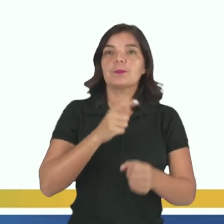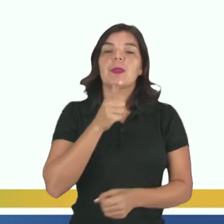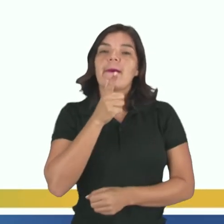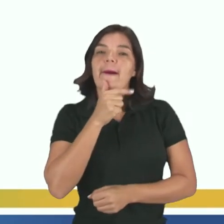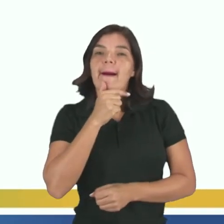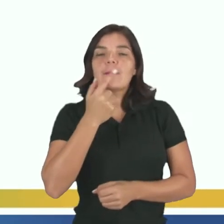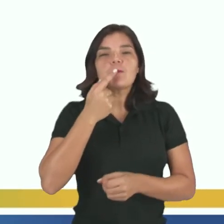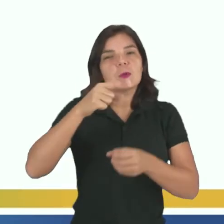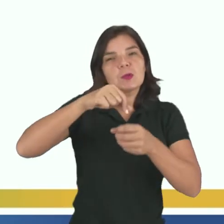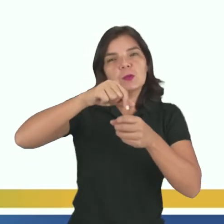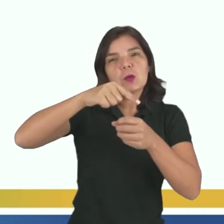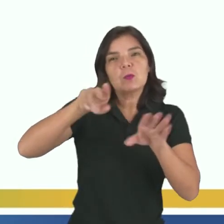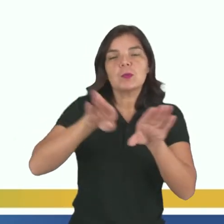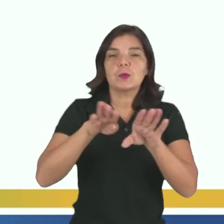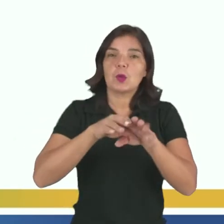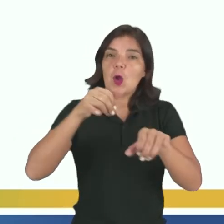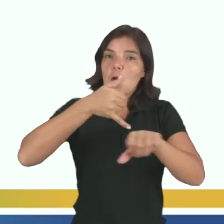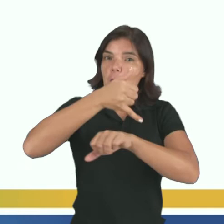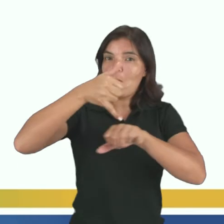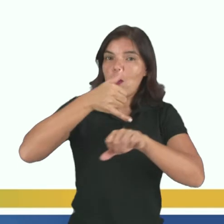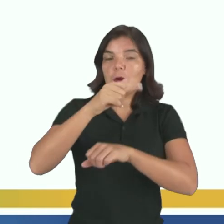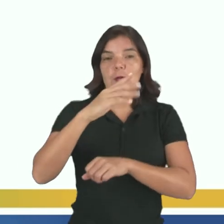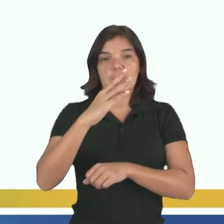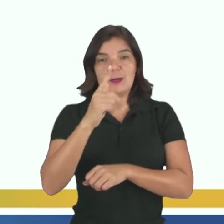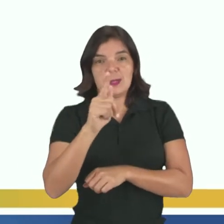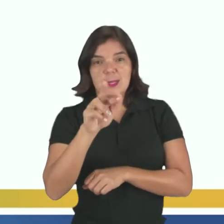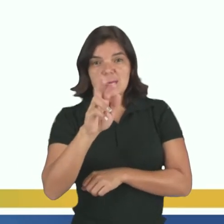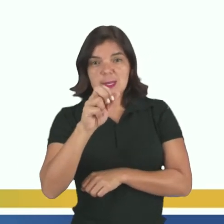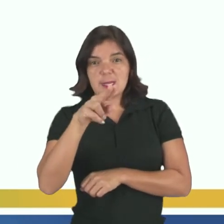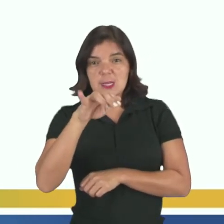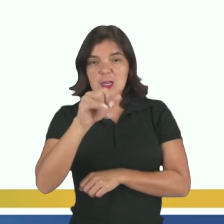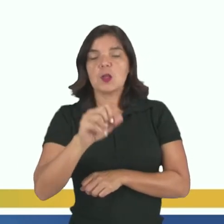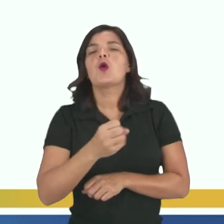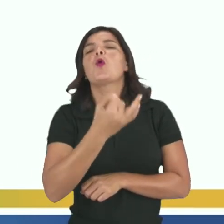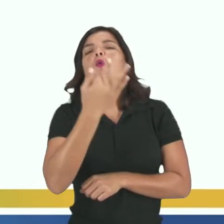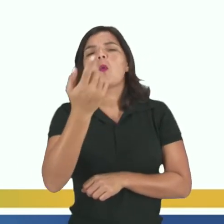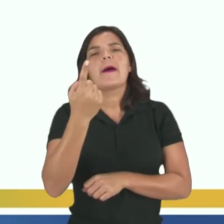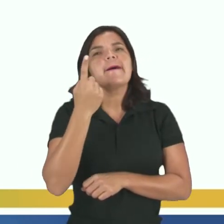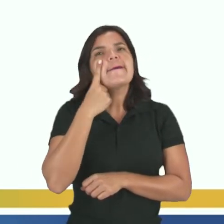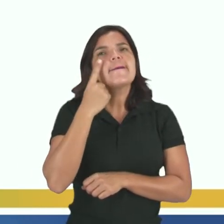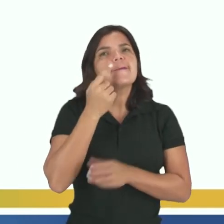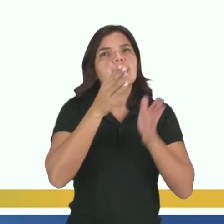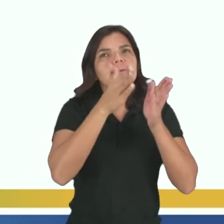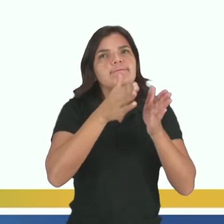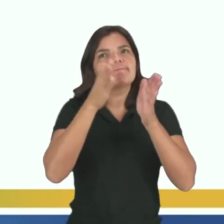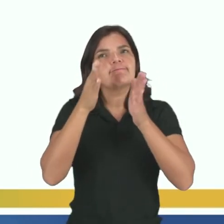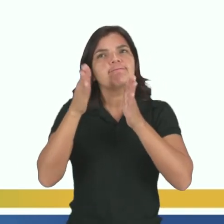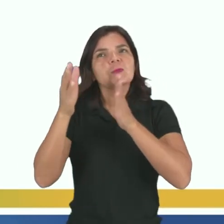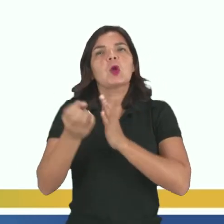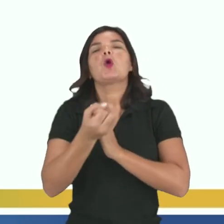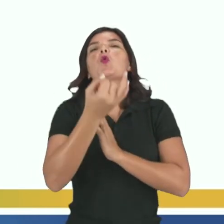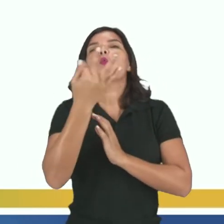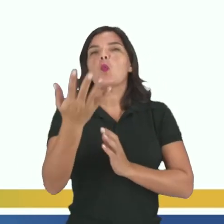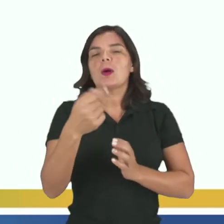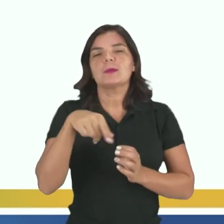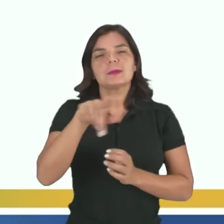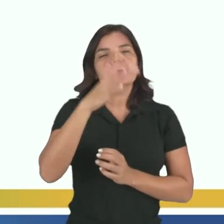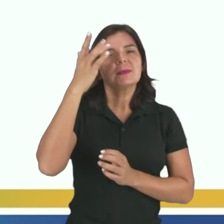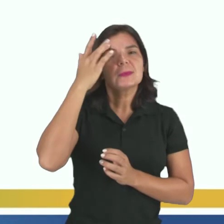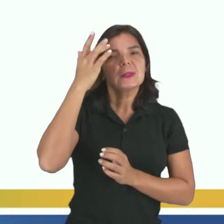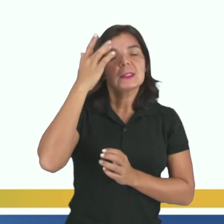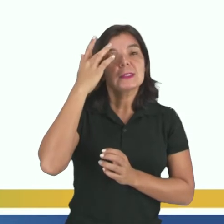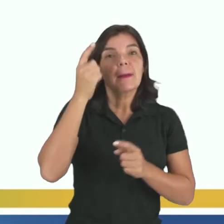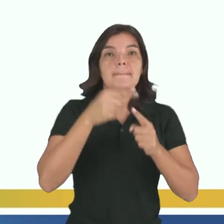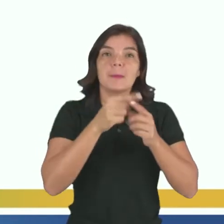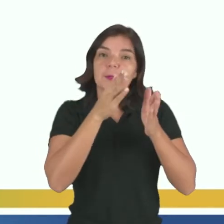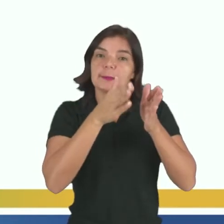salgada, gelo, óleo e granito. E aí, quantas fases eu consigo enxergar em cada um desses potes? O que vocês acham? Lembrando que